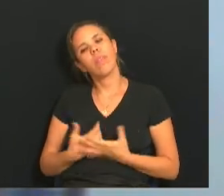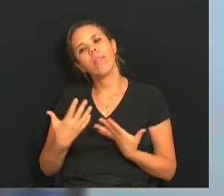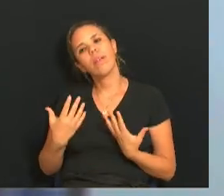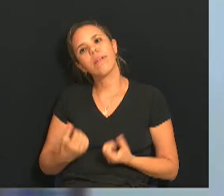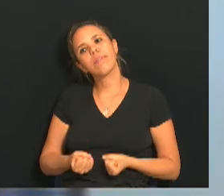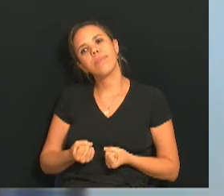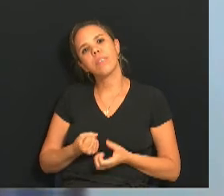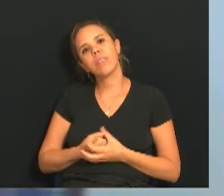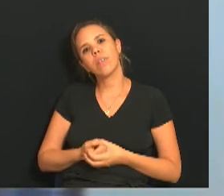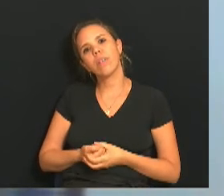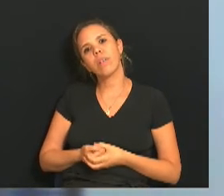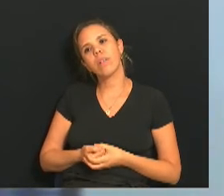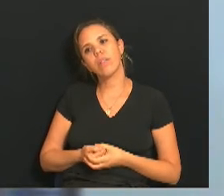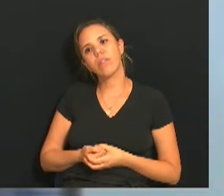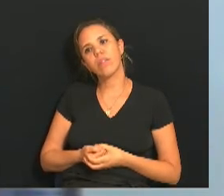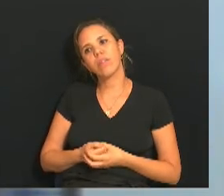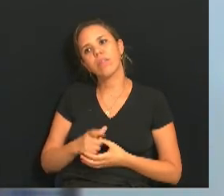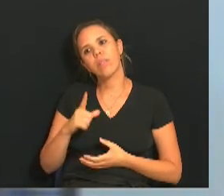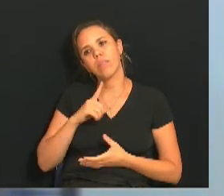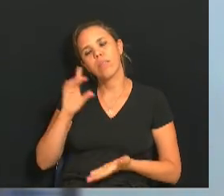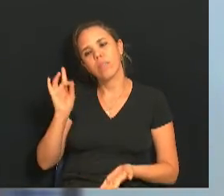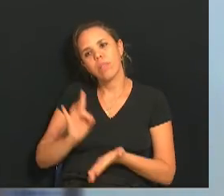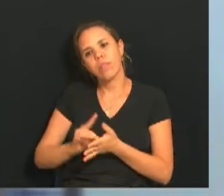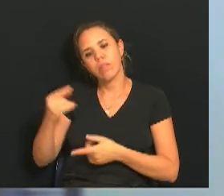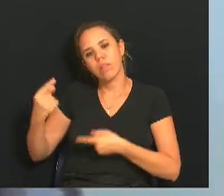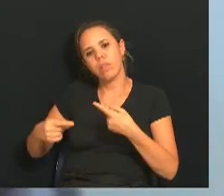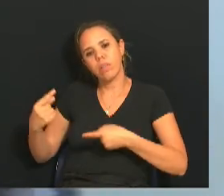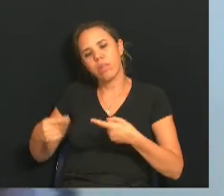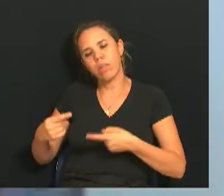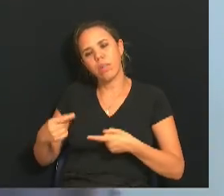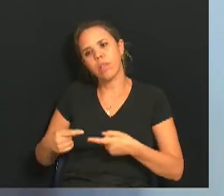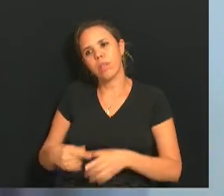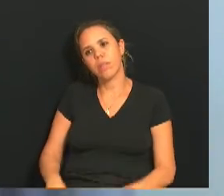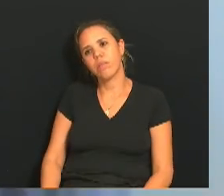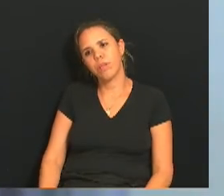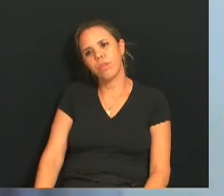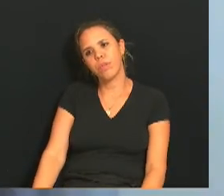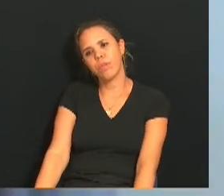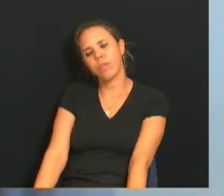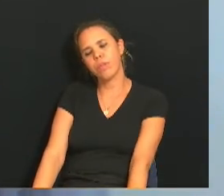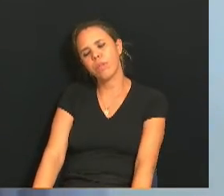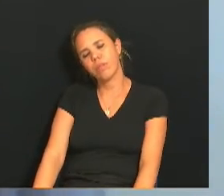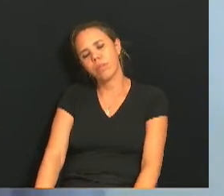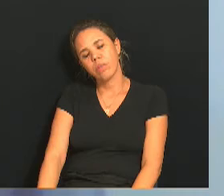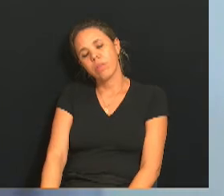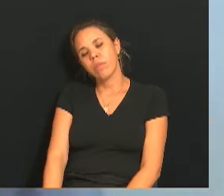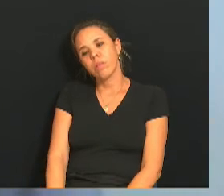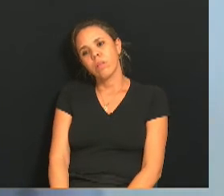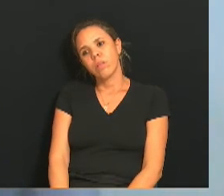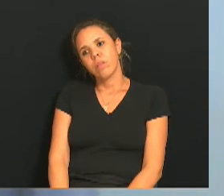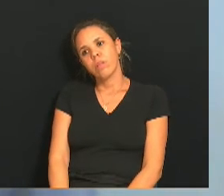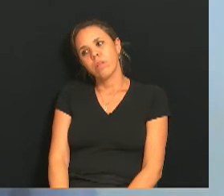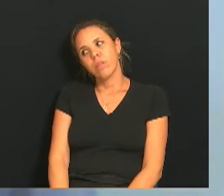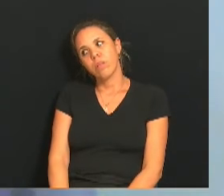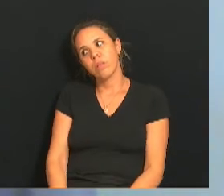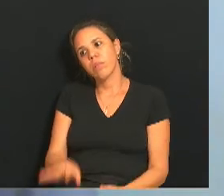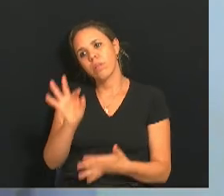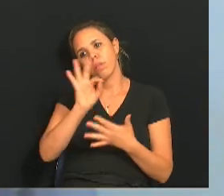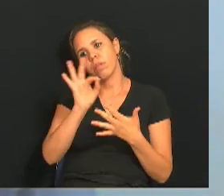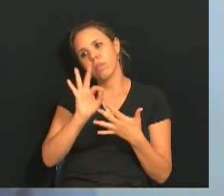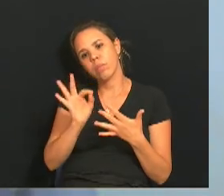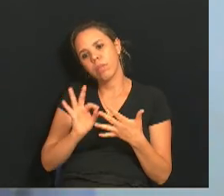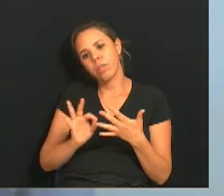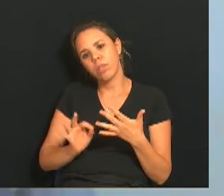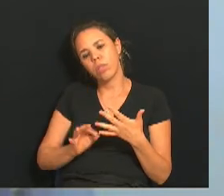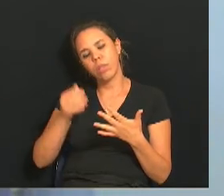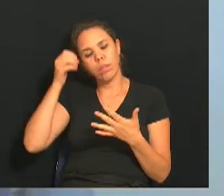modernidade para garantir efetiva discussão no seu âmbito. Então, essas as questões que eu